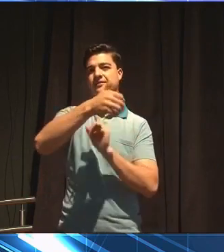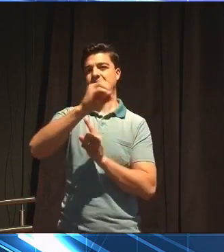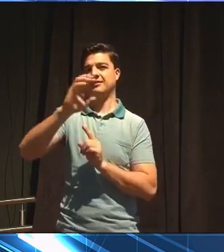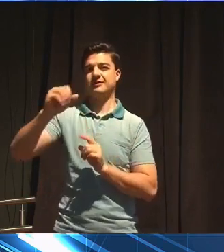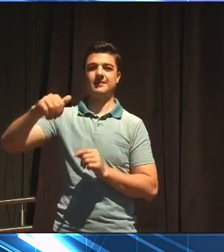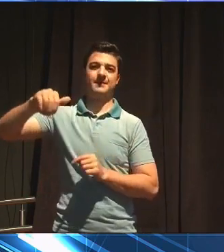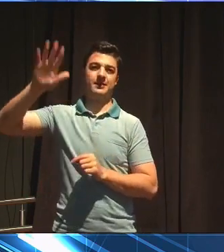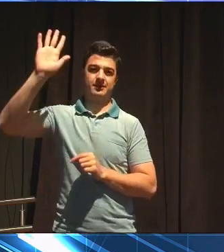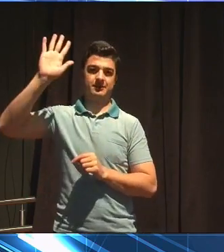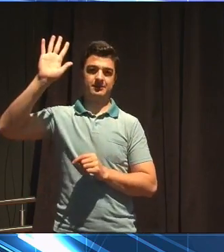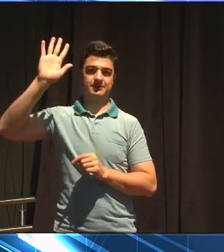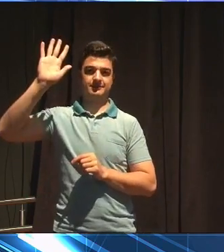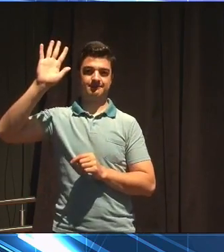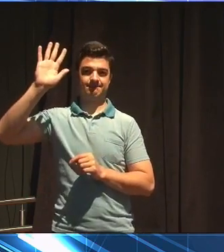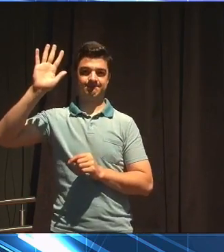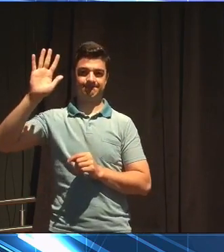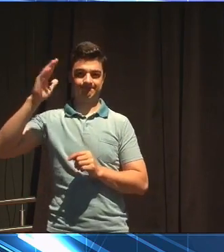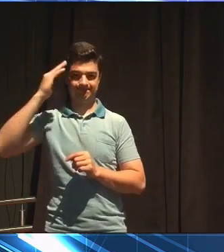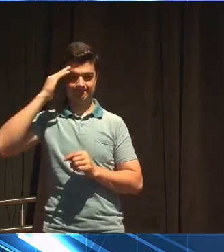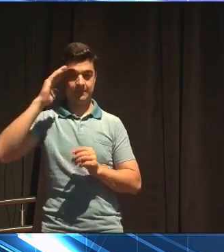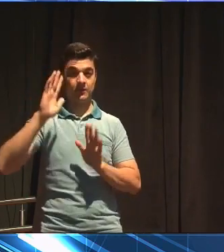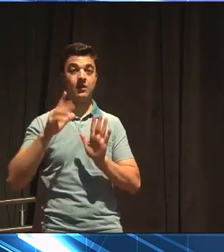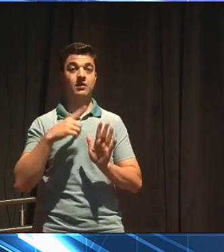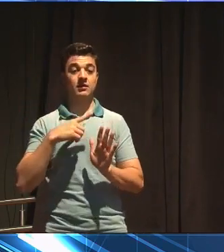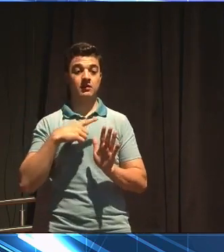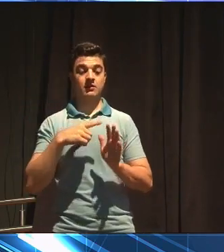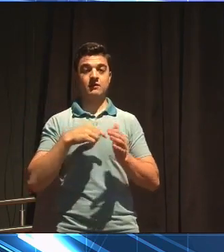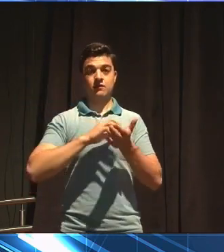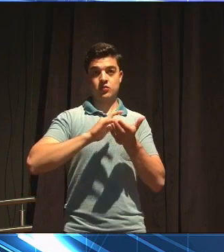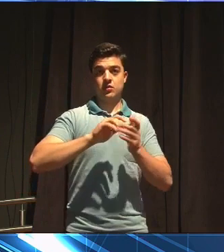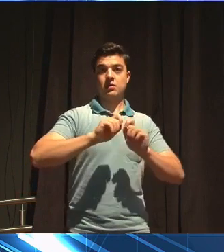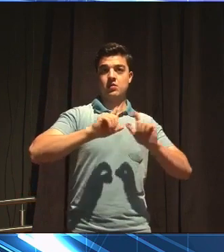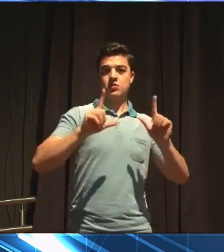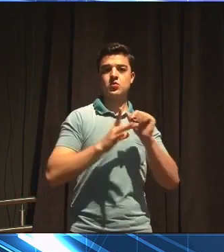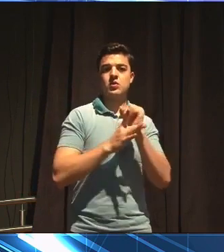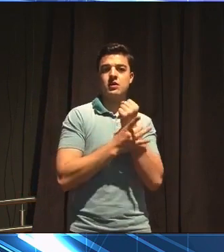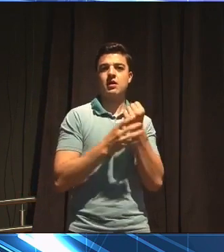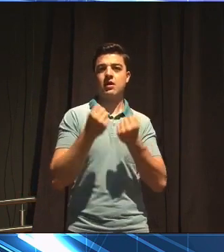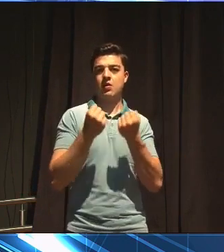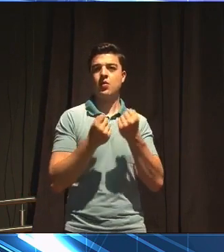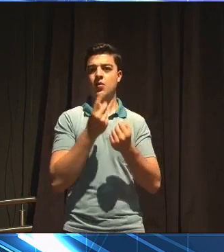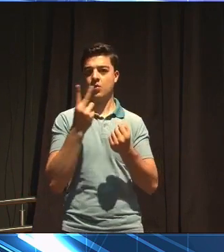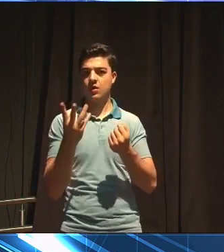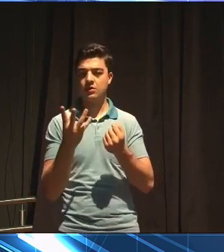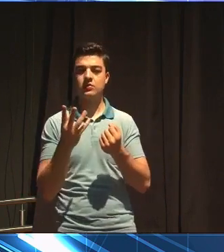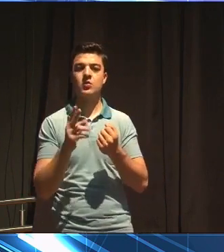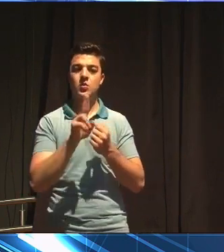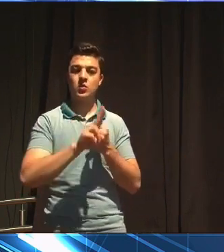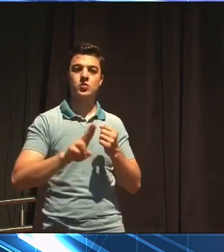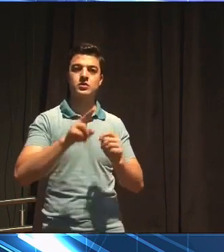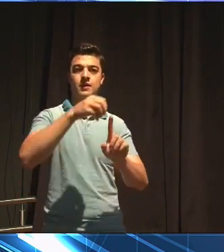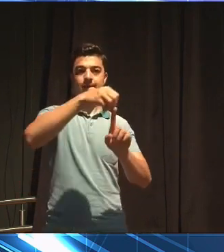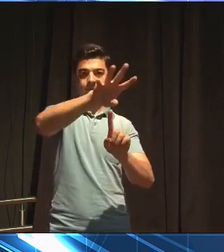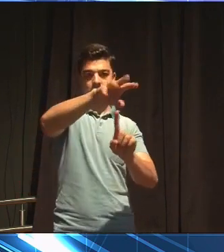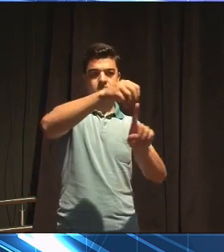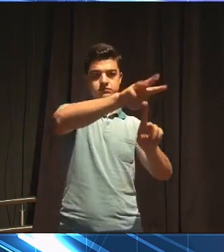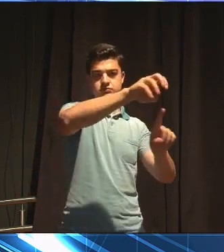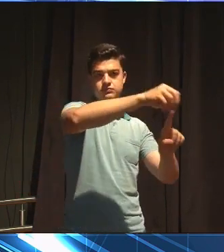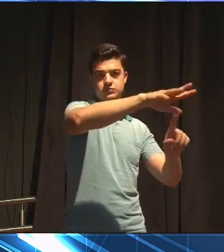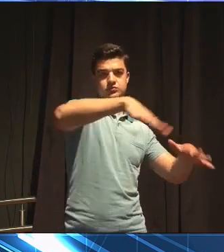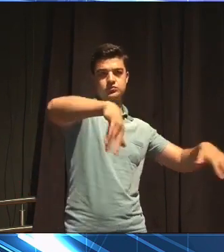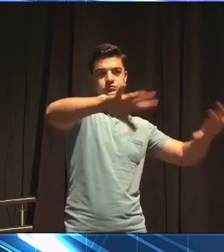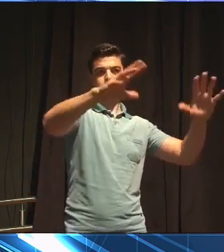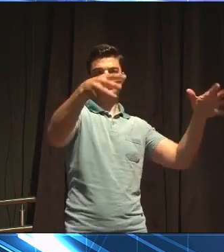vai consultar o Biro, ele não está vendo uma API, ele está utilizando um conjunto de APIs que atendem ao negócio